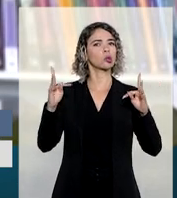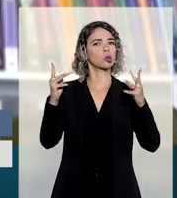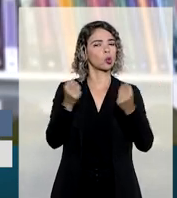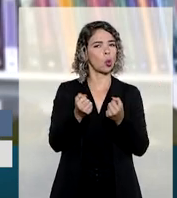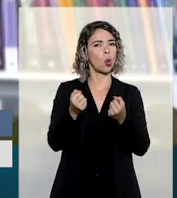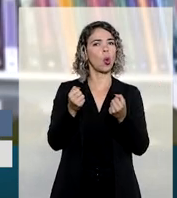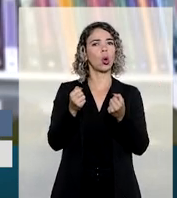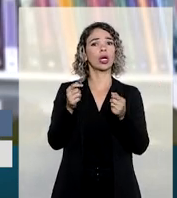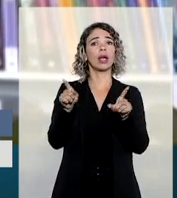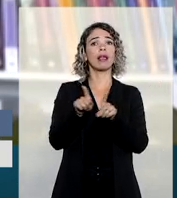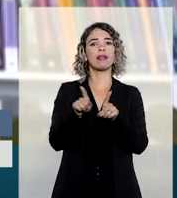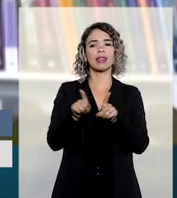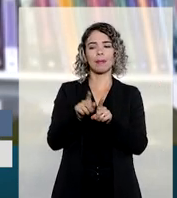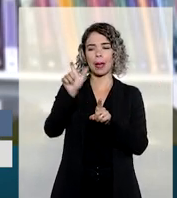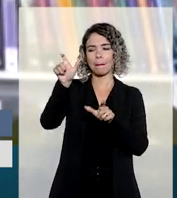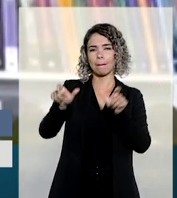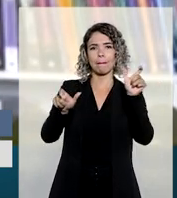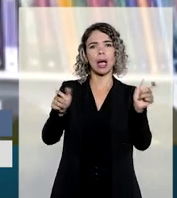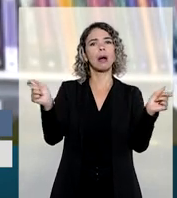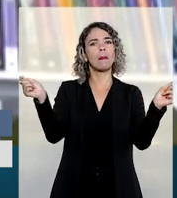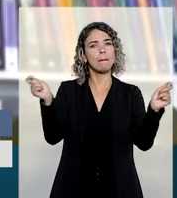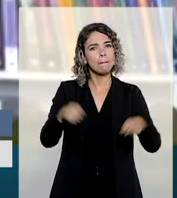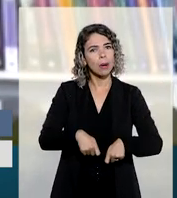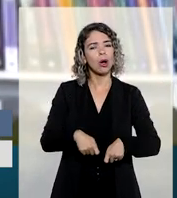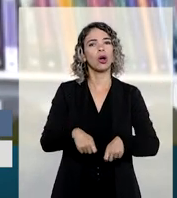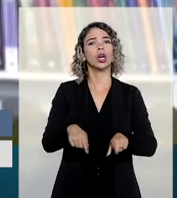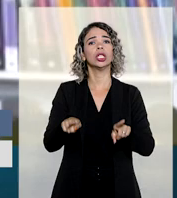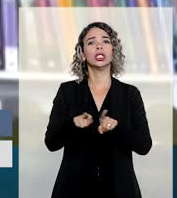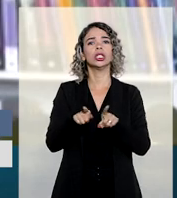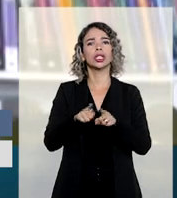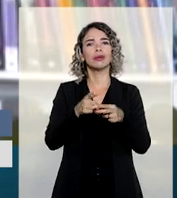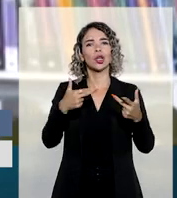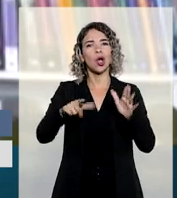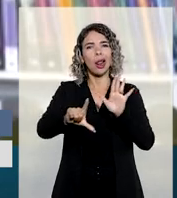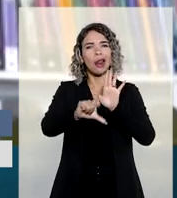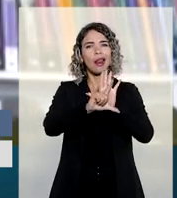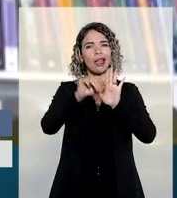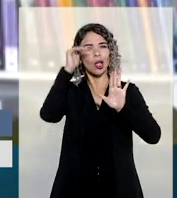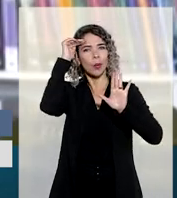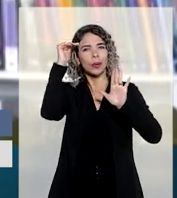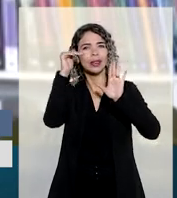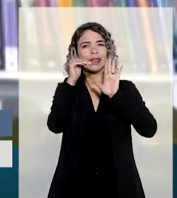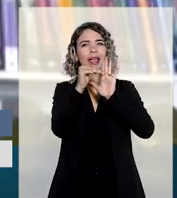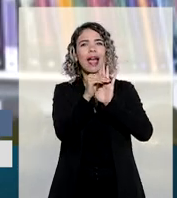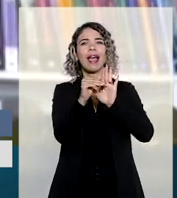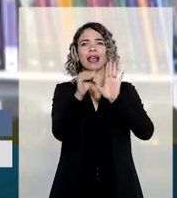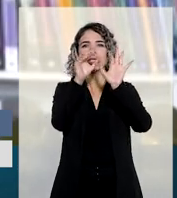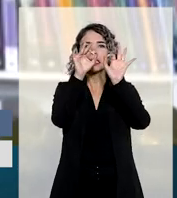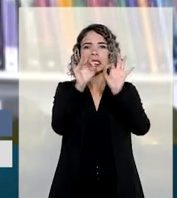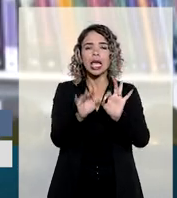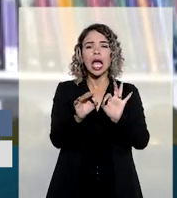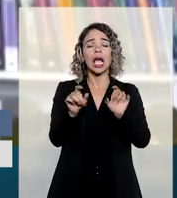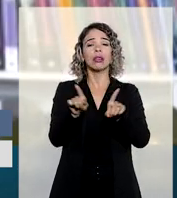né? Capacidade das partes, questões afetas à legitimidade, a interesse processual,